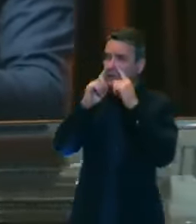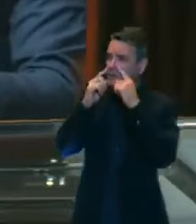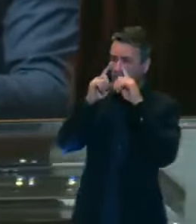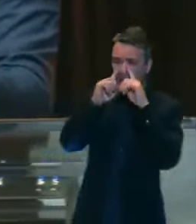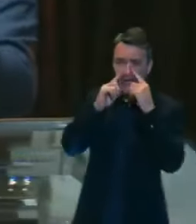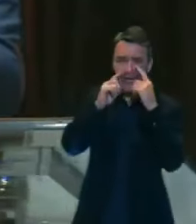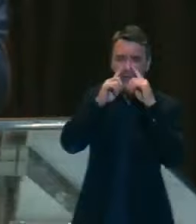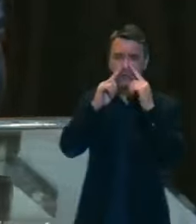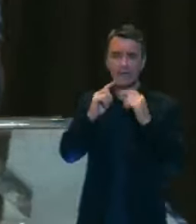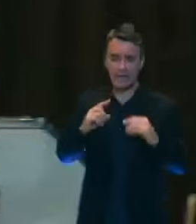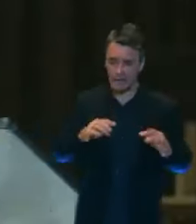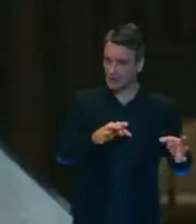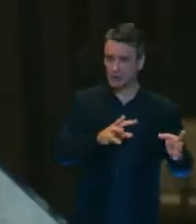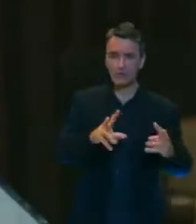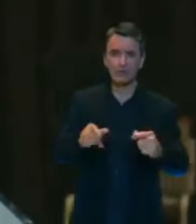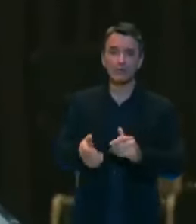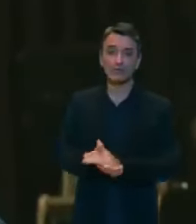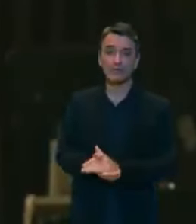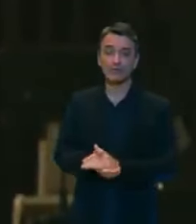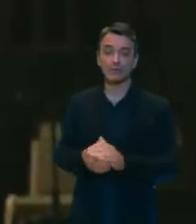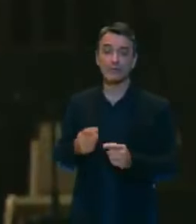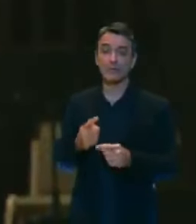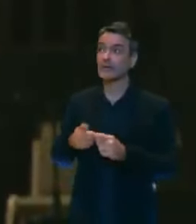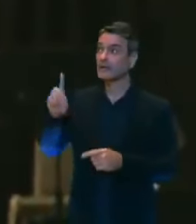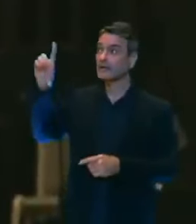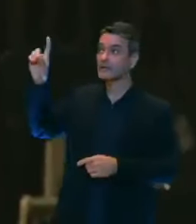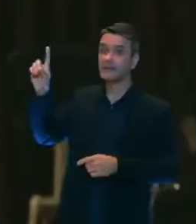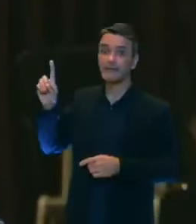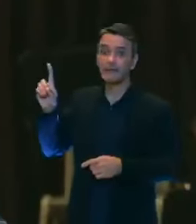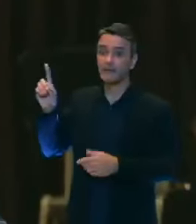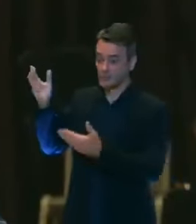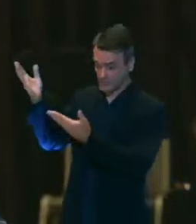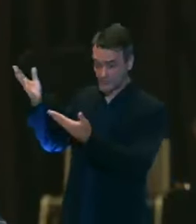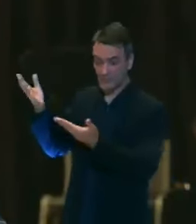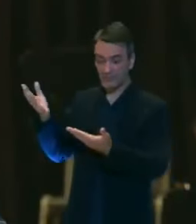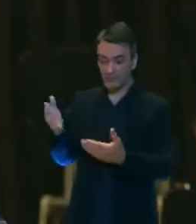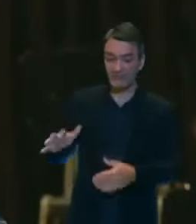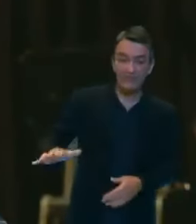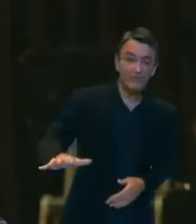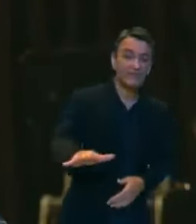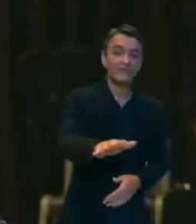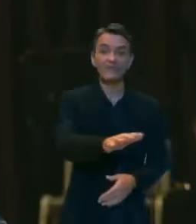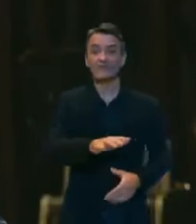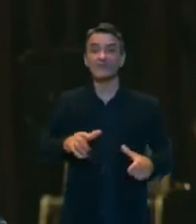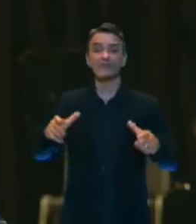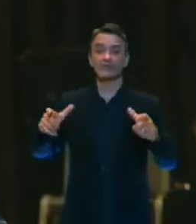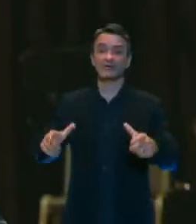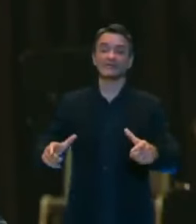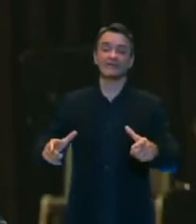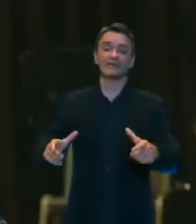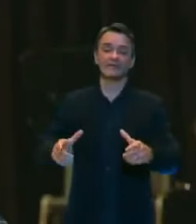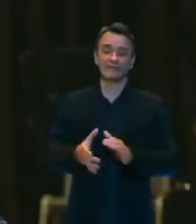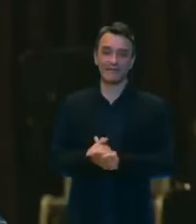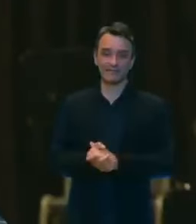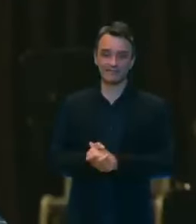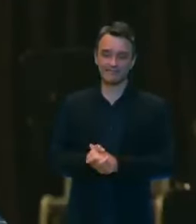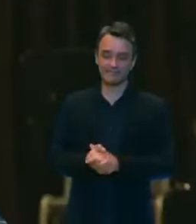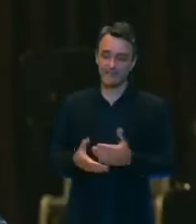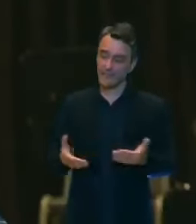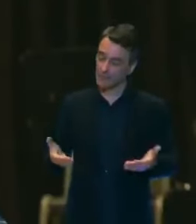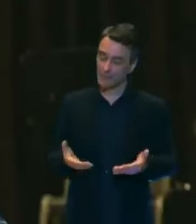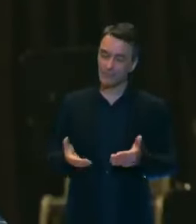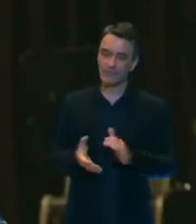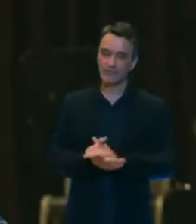sabíamos, Deus havia nos visitado aquela noite. Hoje